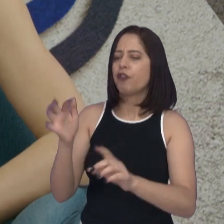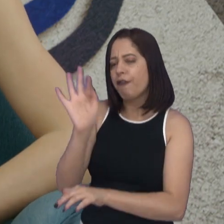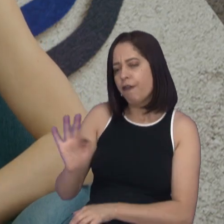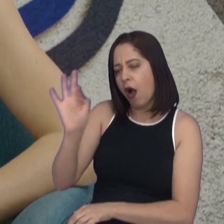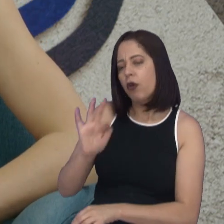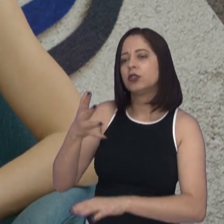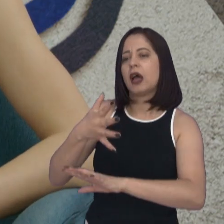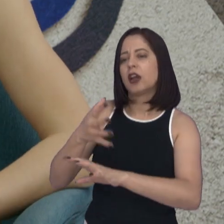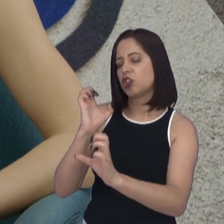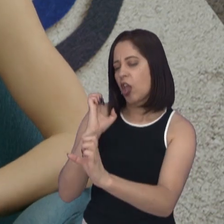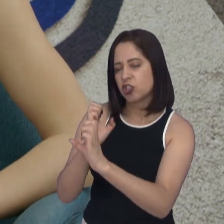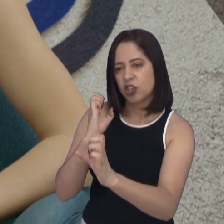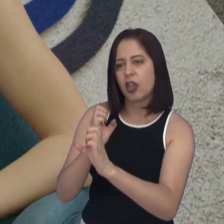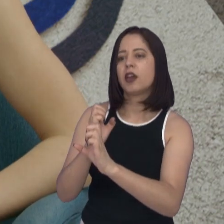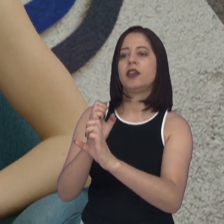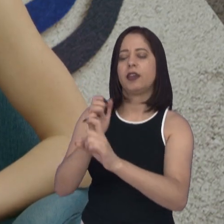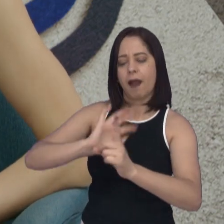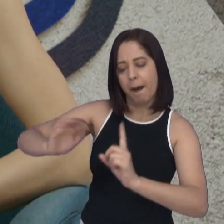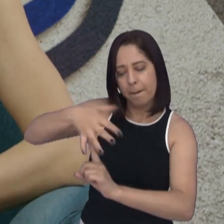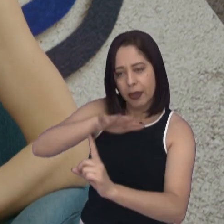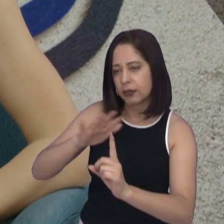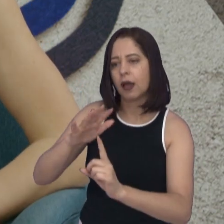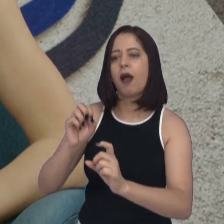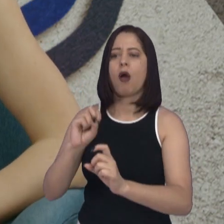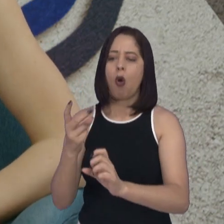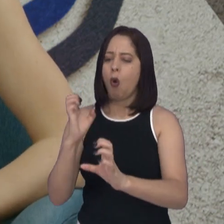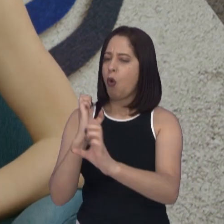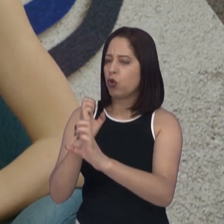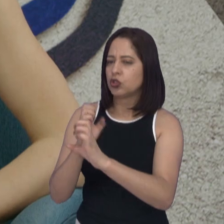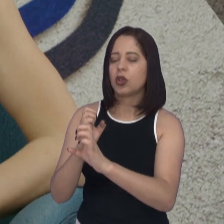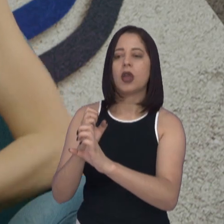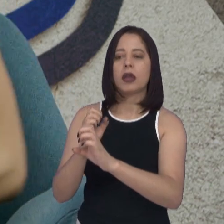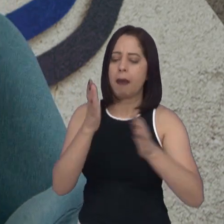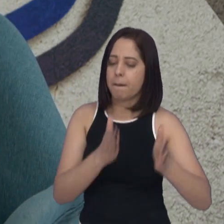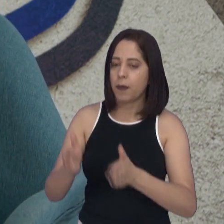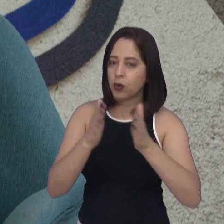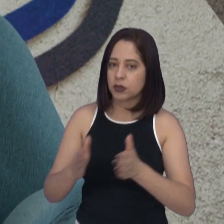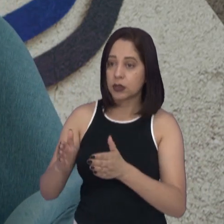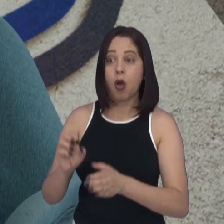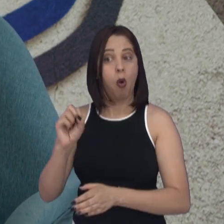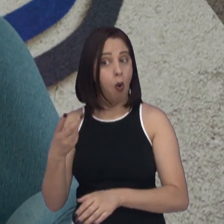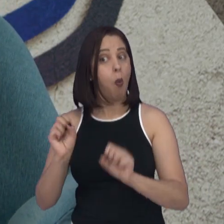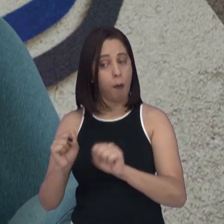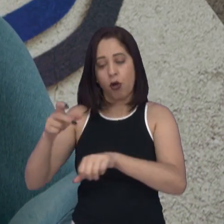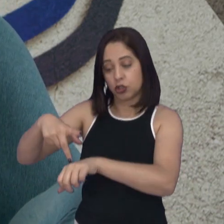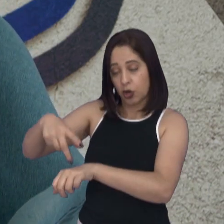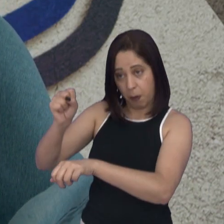ou engenharia ambiental, ou se especializando depois. Eu também fiz uma pós-graduação, que aí já foi mais aplicada na área, né,